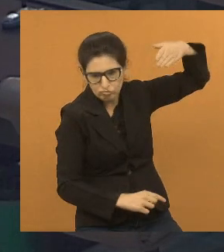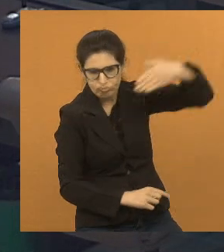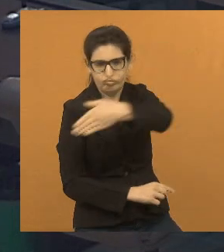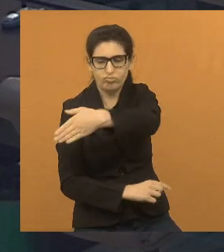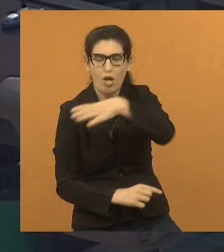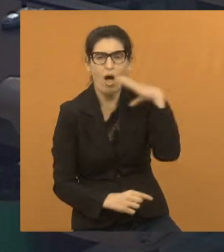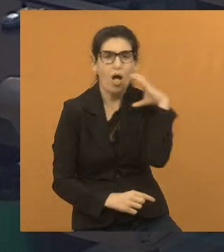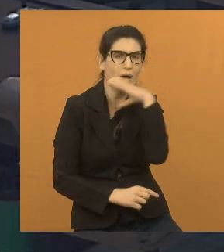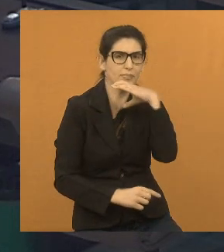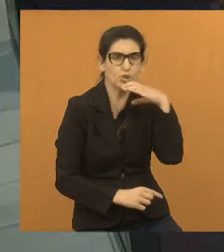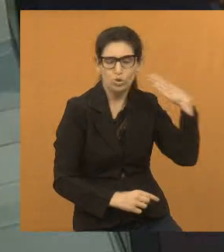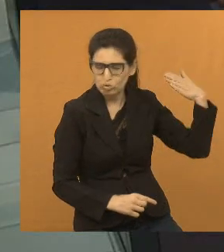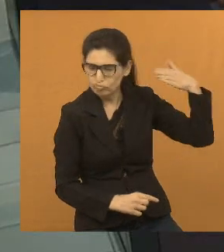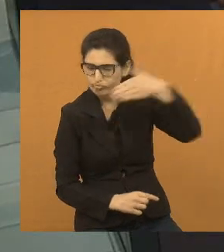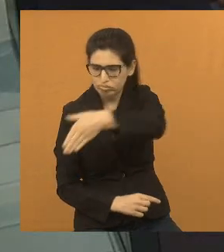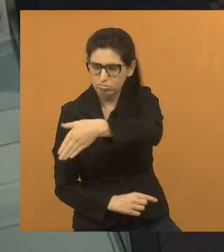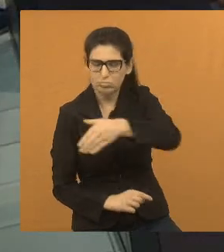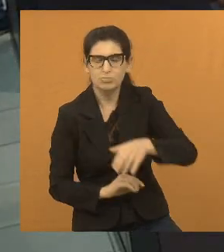Pode.